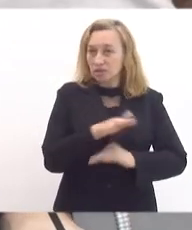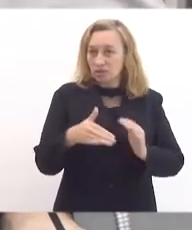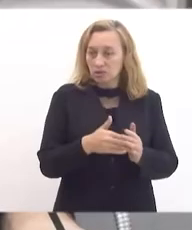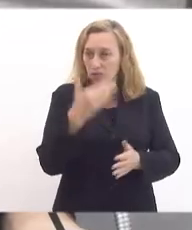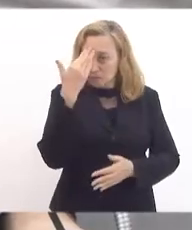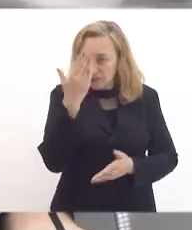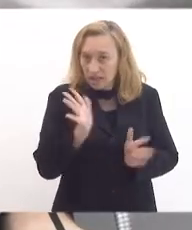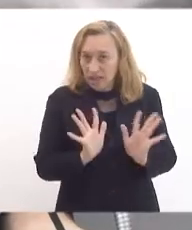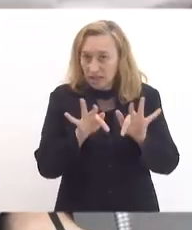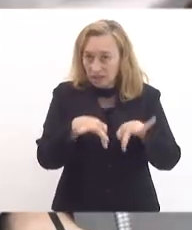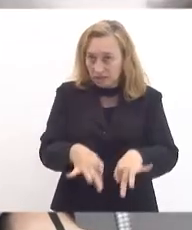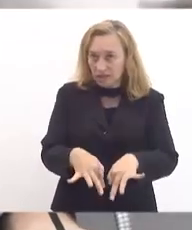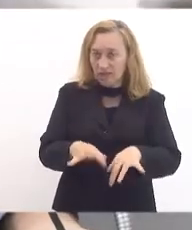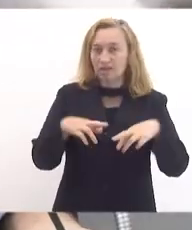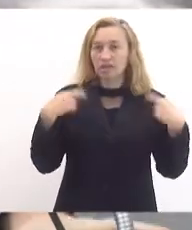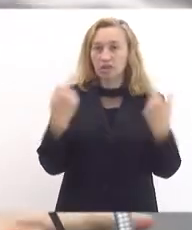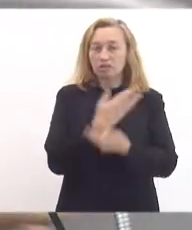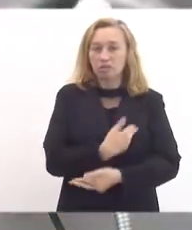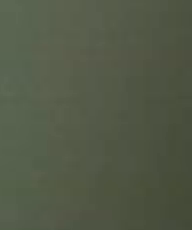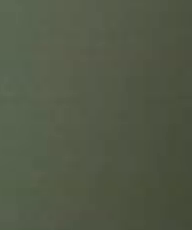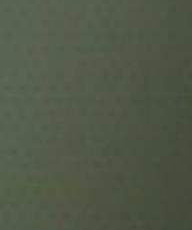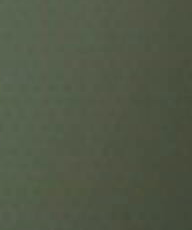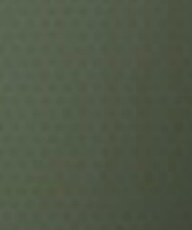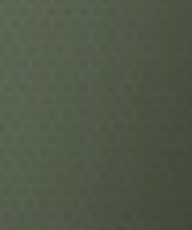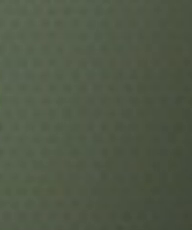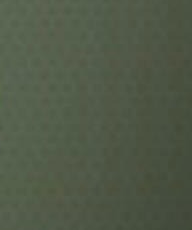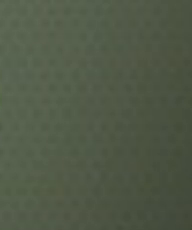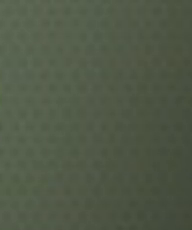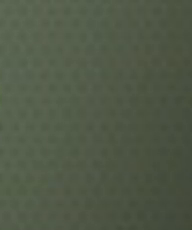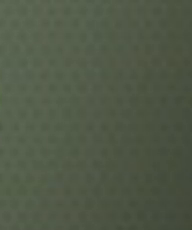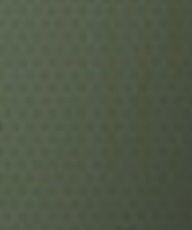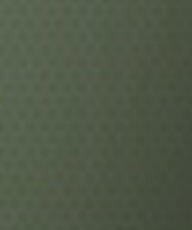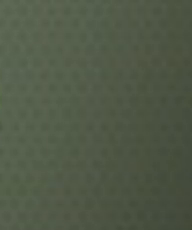e todos está encerrada a audiência pública e